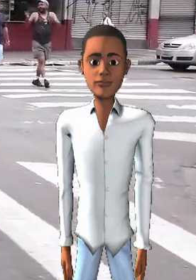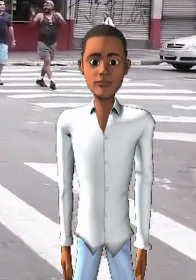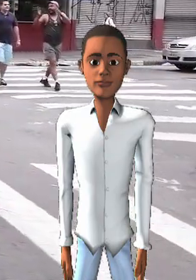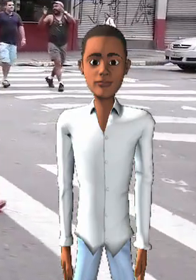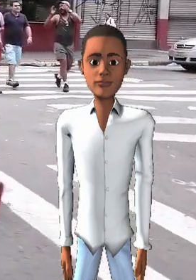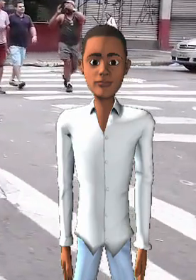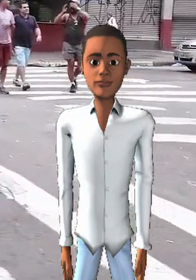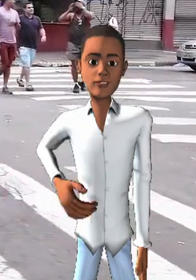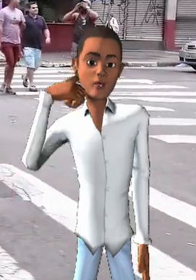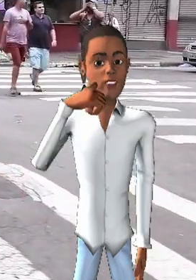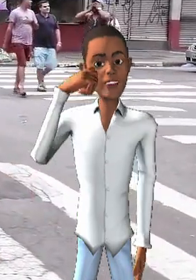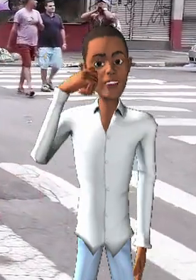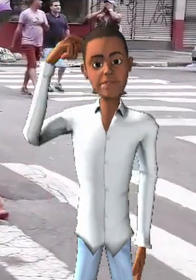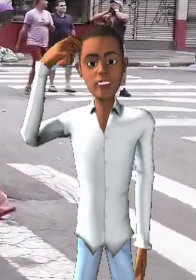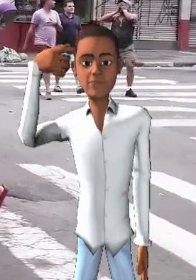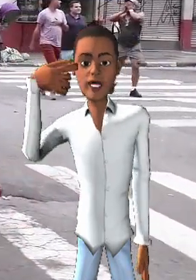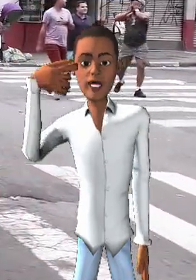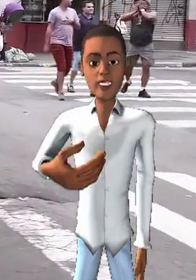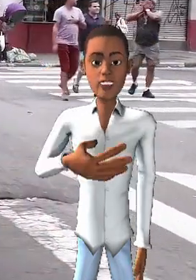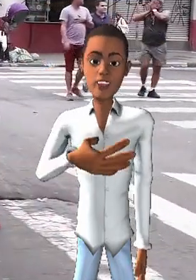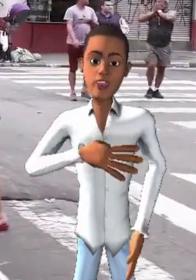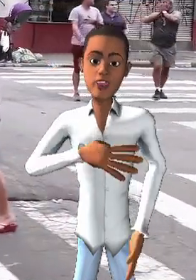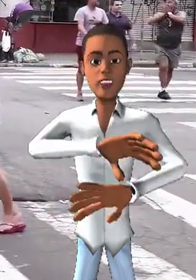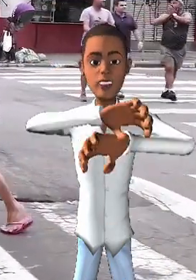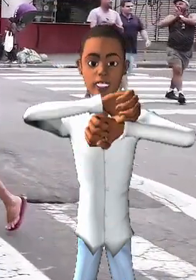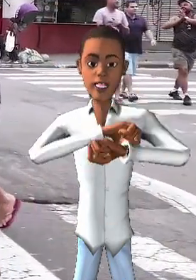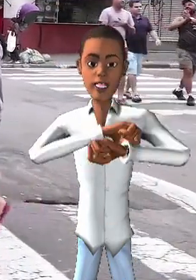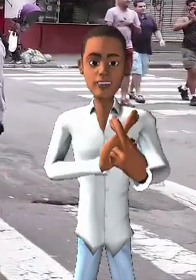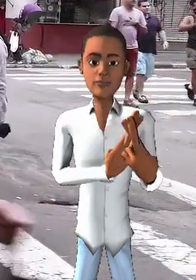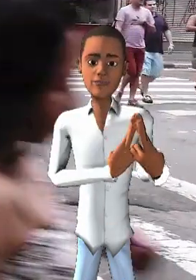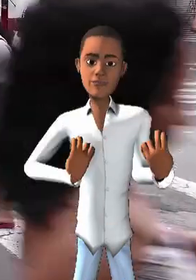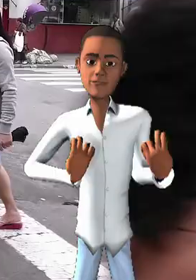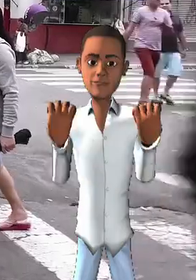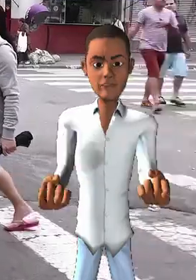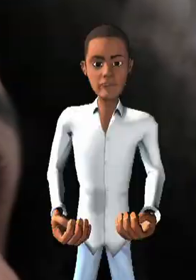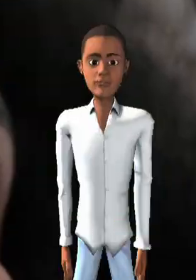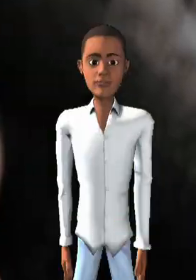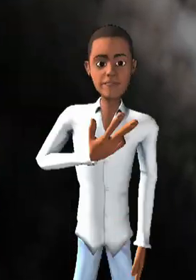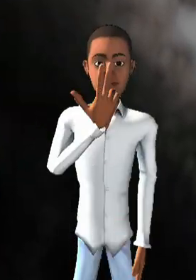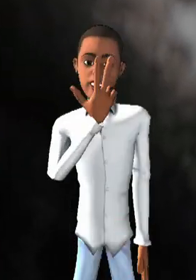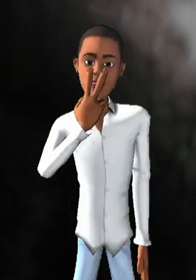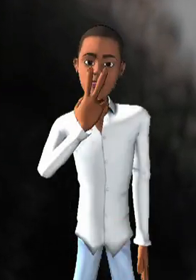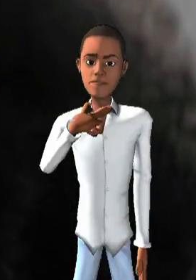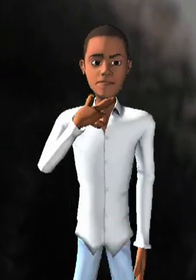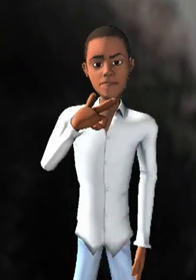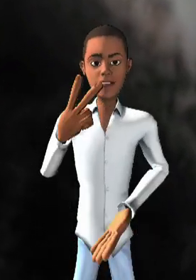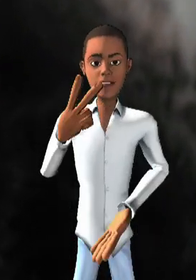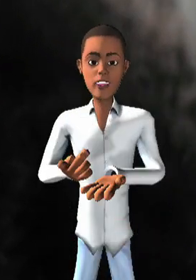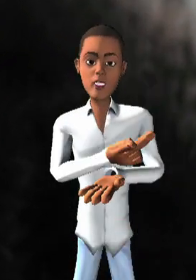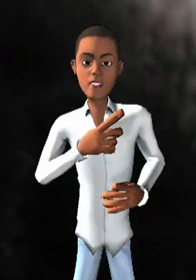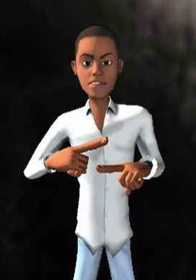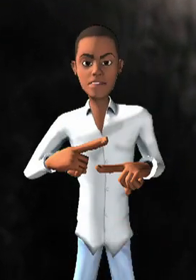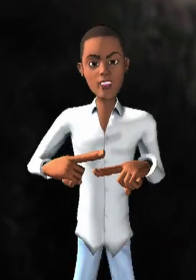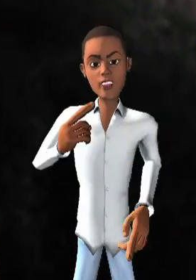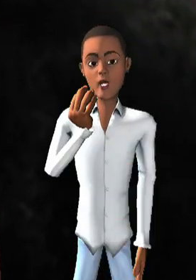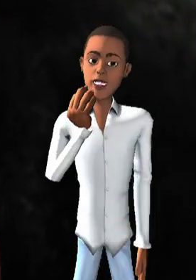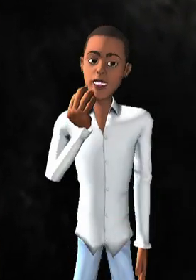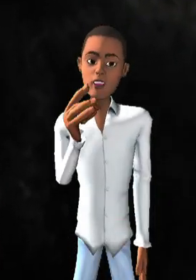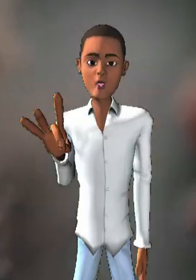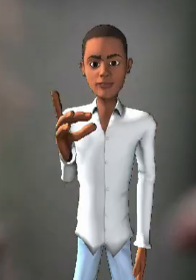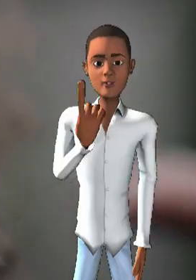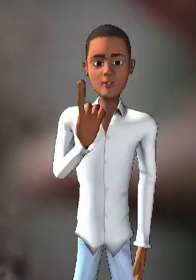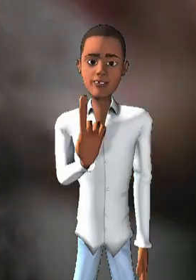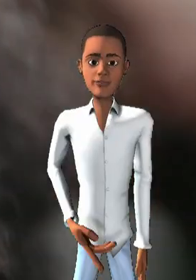de pedestres. As mulheres e mulheres negras carregam isso de uma maneira muito forte, né? De que você não pode errar, porque é aquela